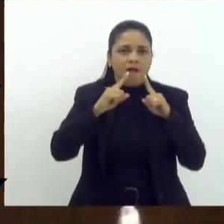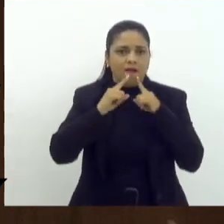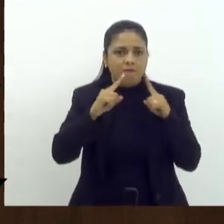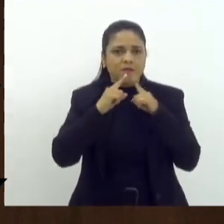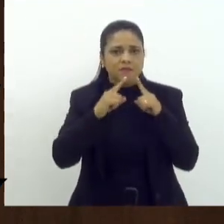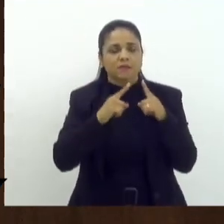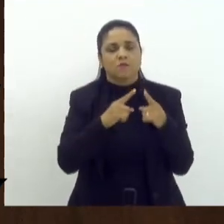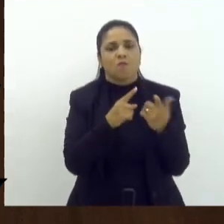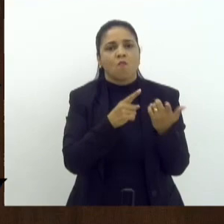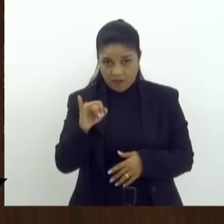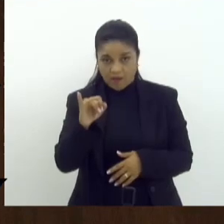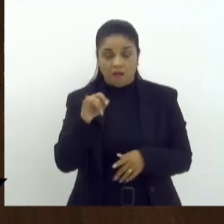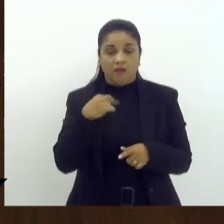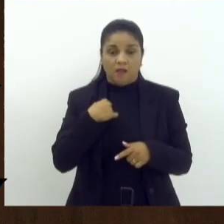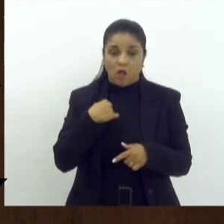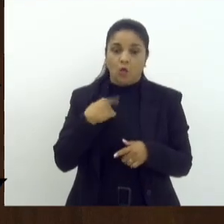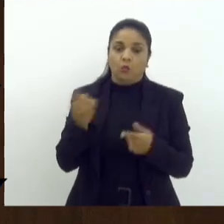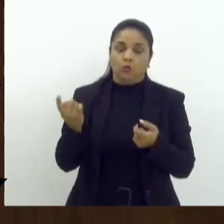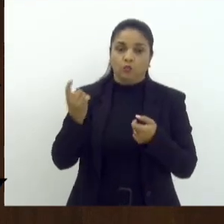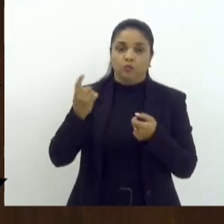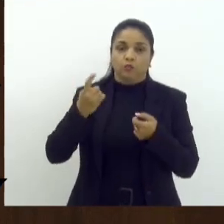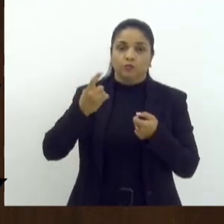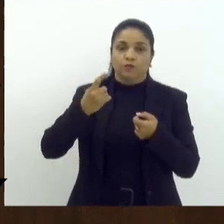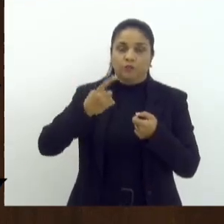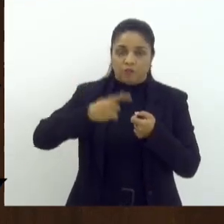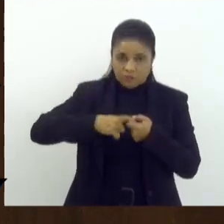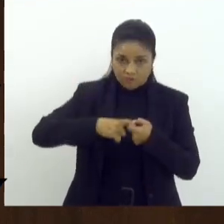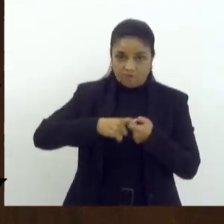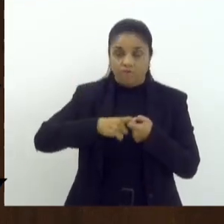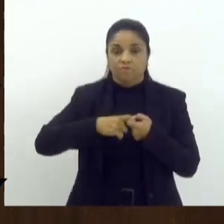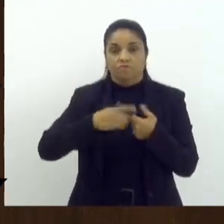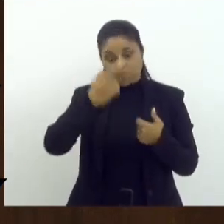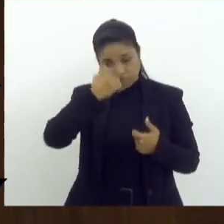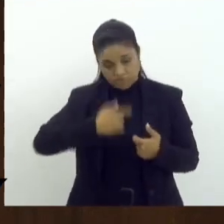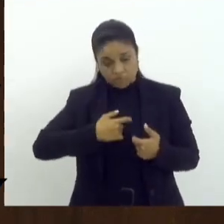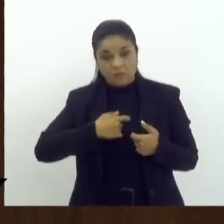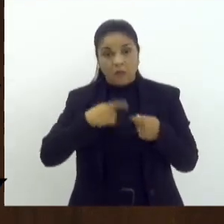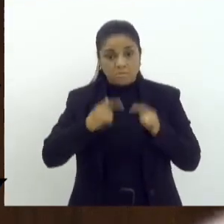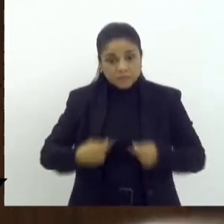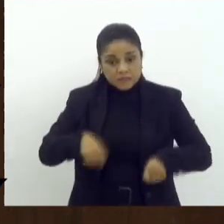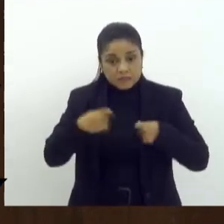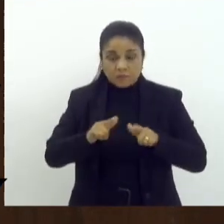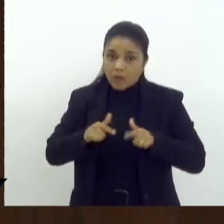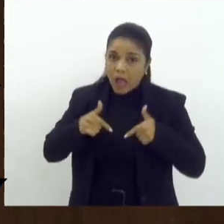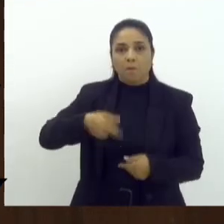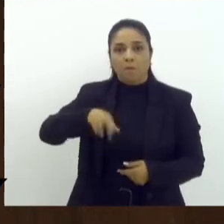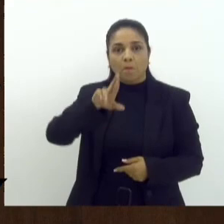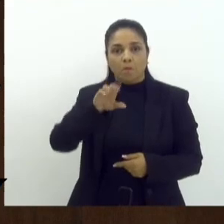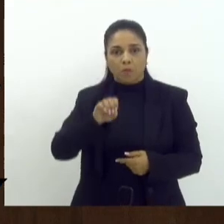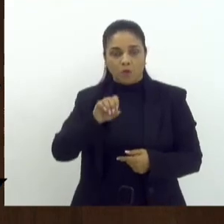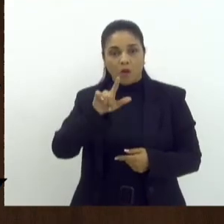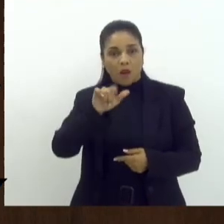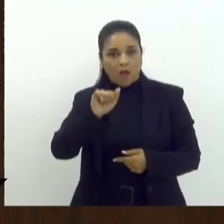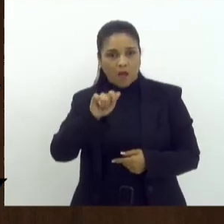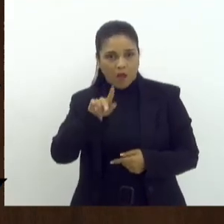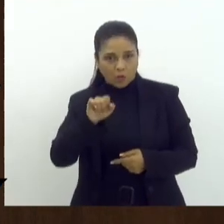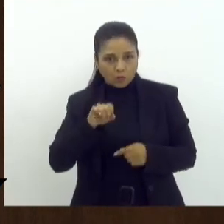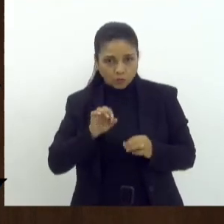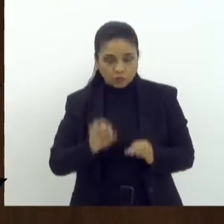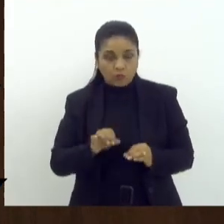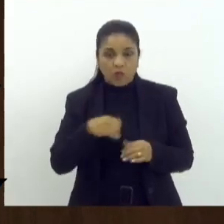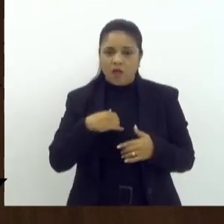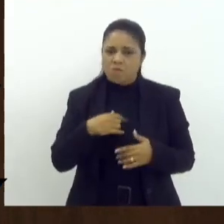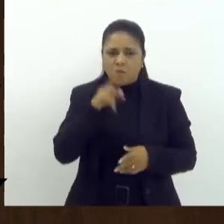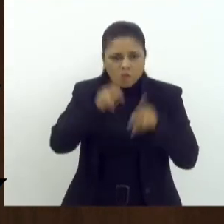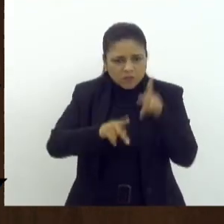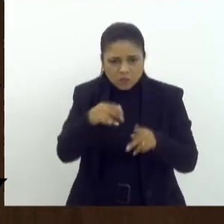nartos entre outras nós temos que agir mas com veemência contra polacos população não pode pisar na